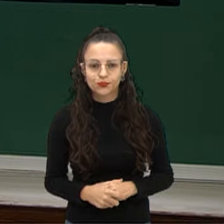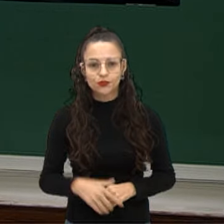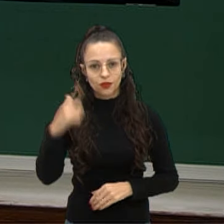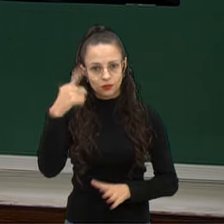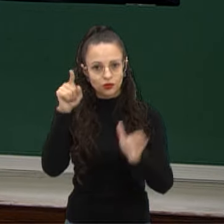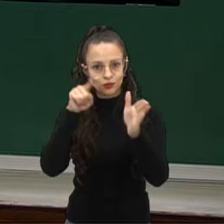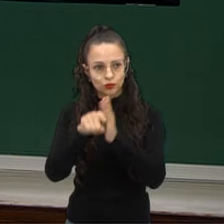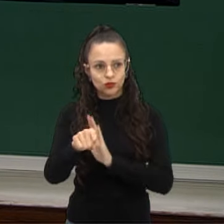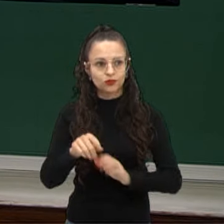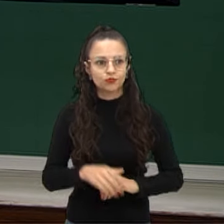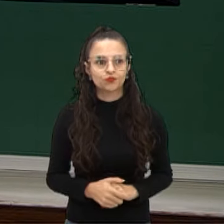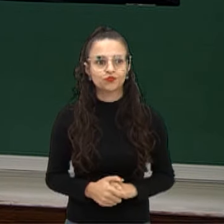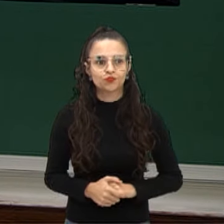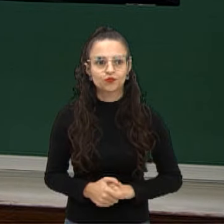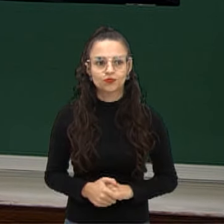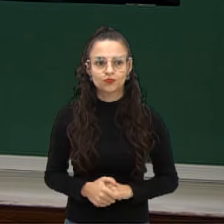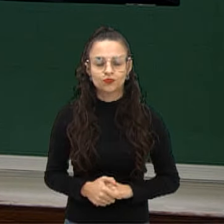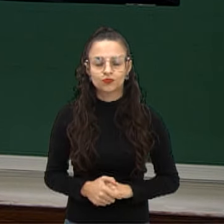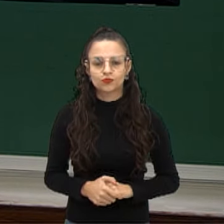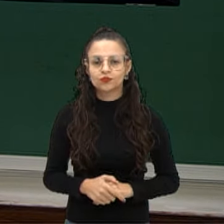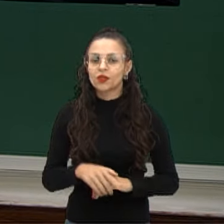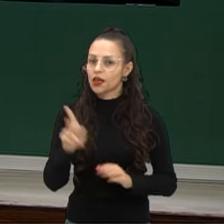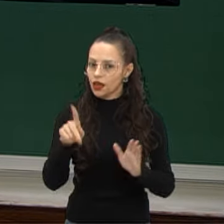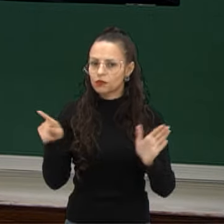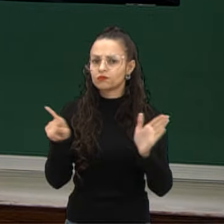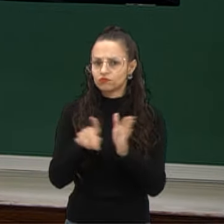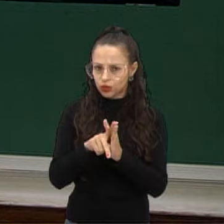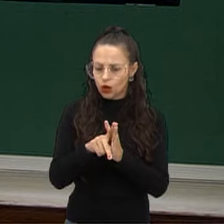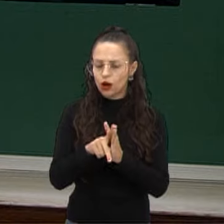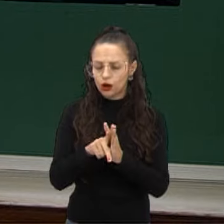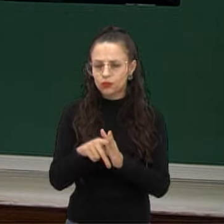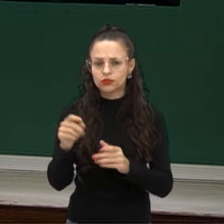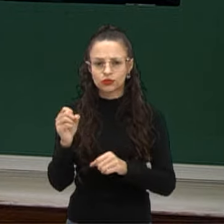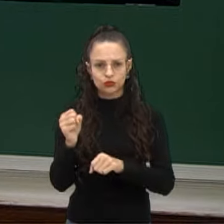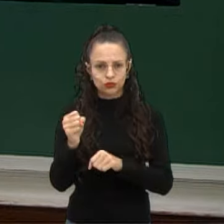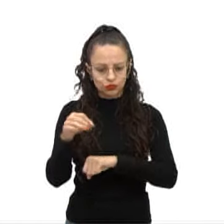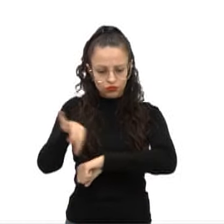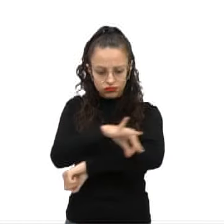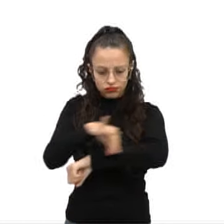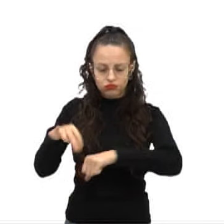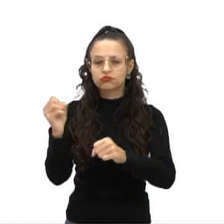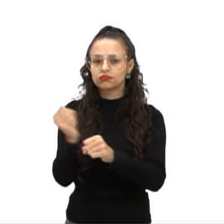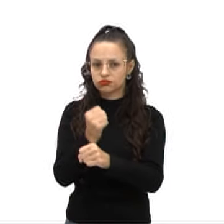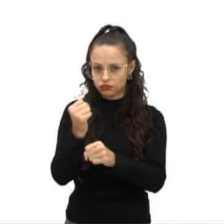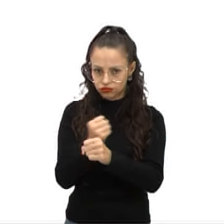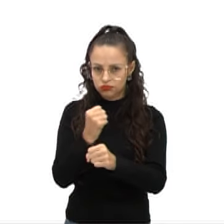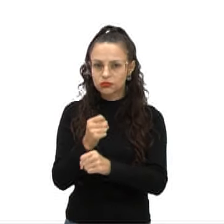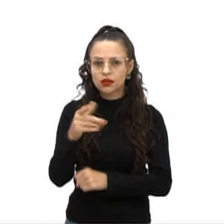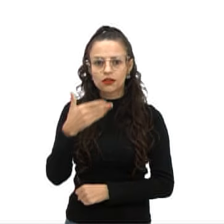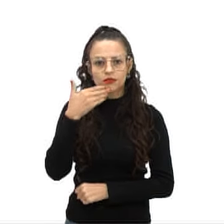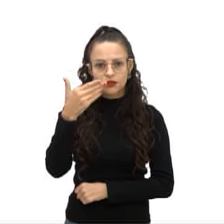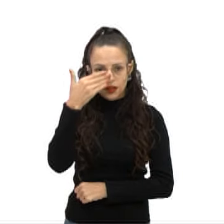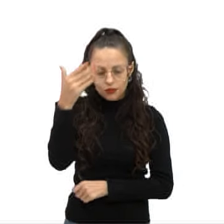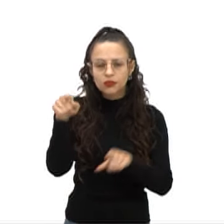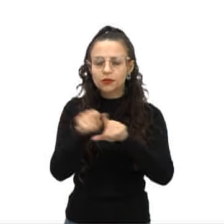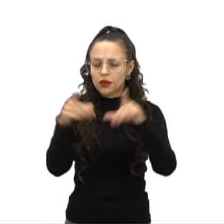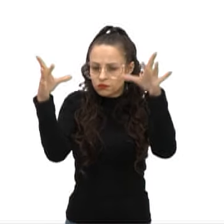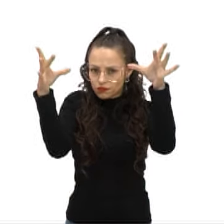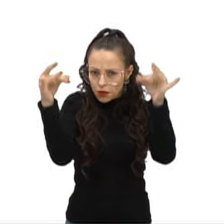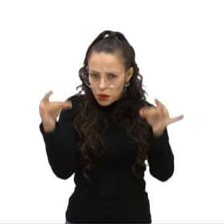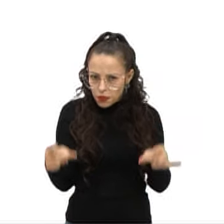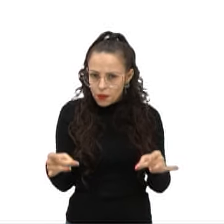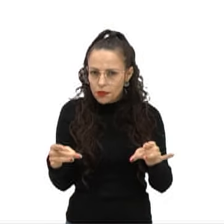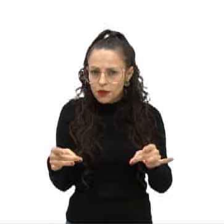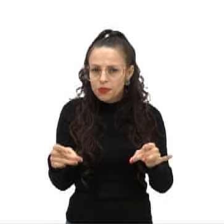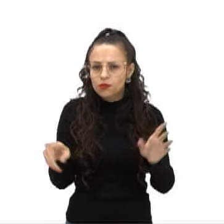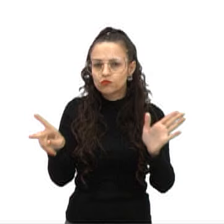quiz agora para vocês. É peculiar da arquitetura islâmica e é um elemento decorativo arquitetônico baseado